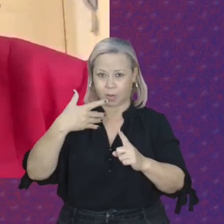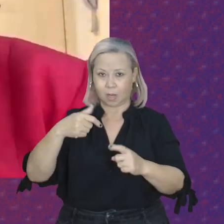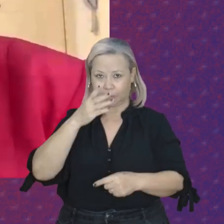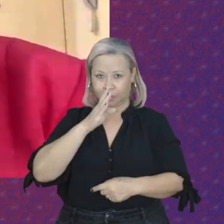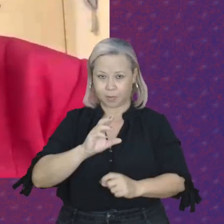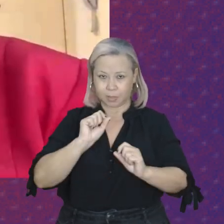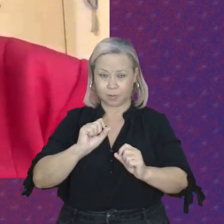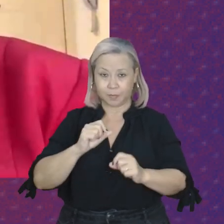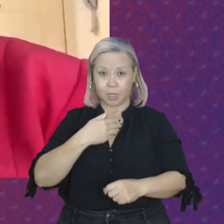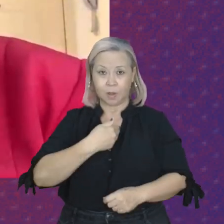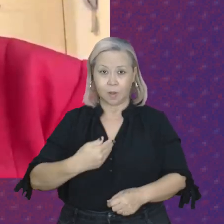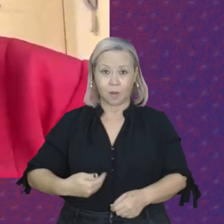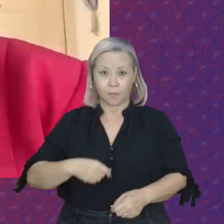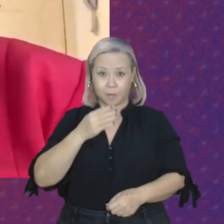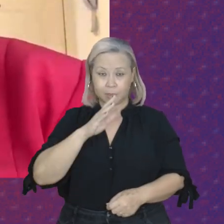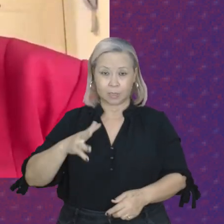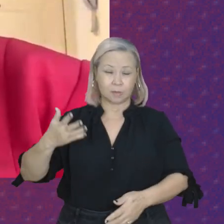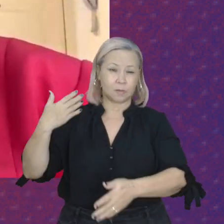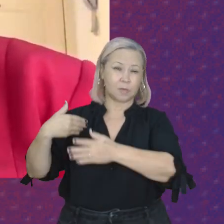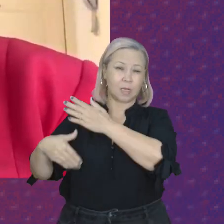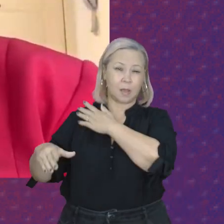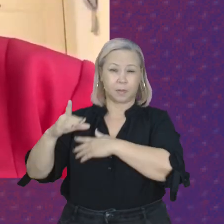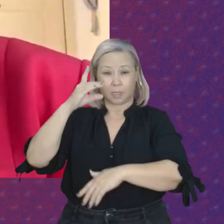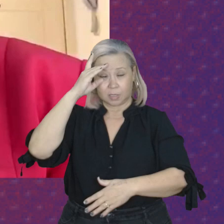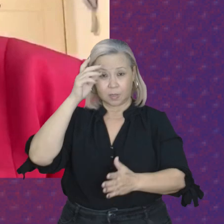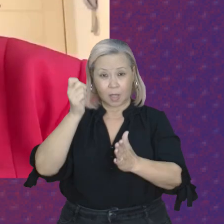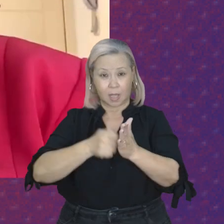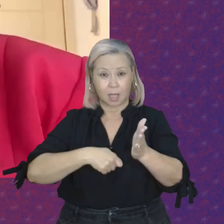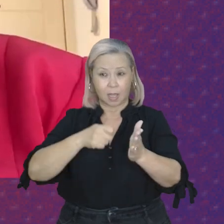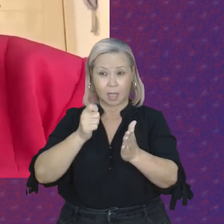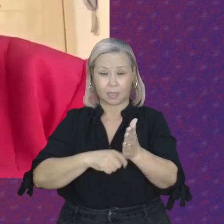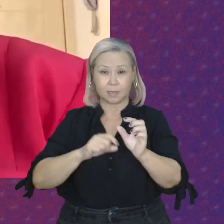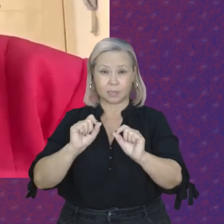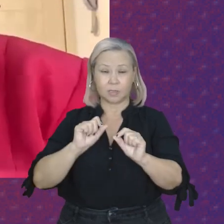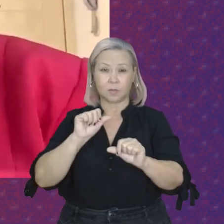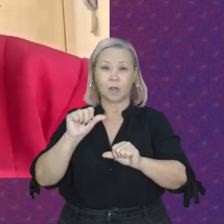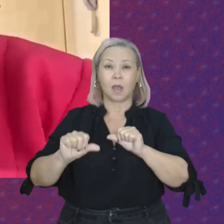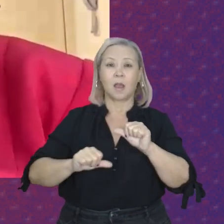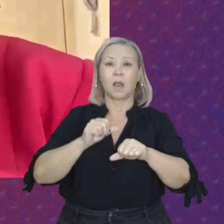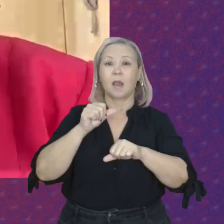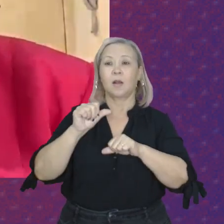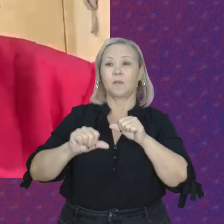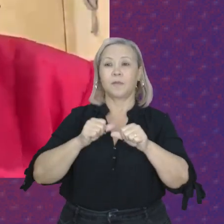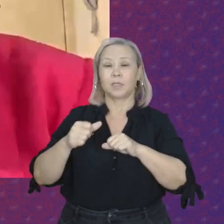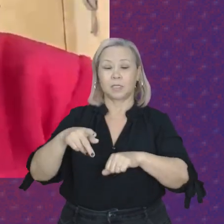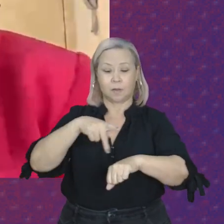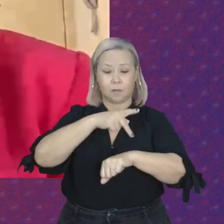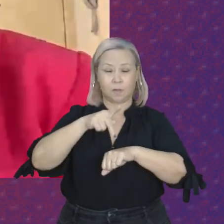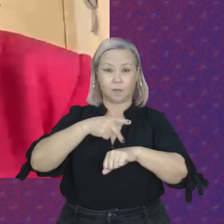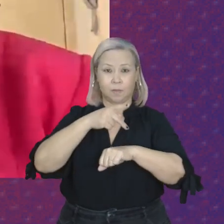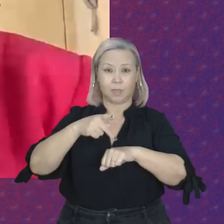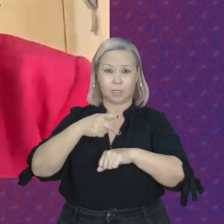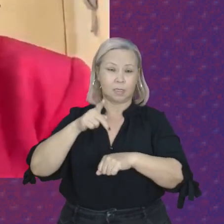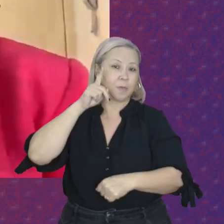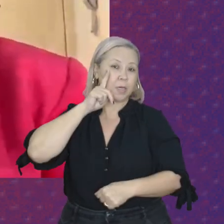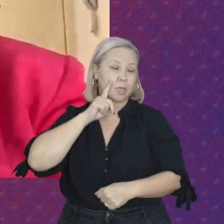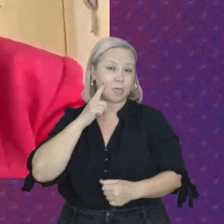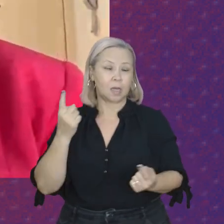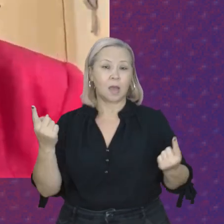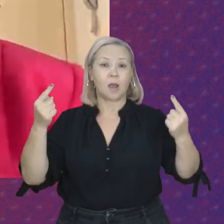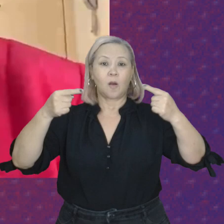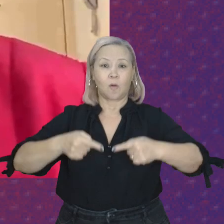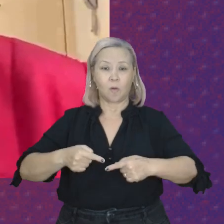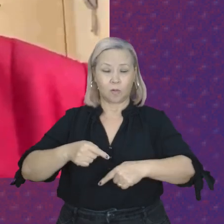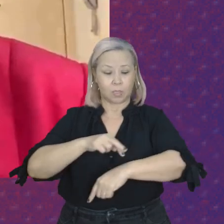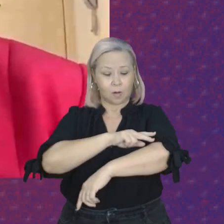governo brasileiro, na época da Dilma, assinou, né, a Convenção Interamericana contra o Racismo e a